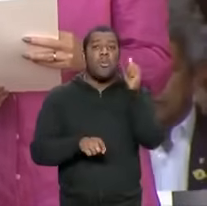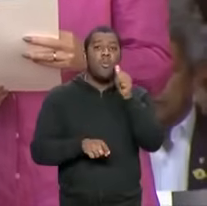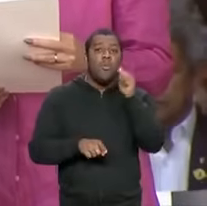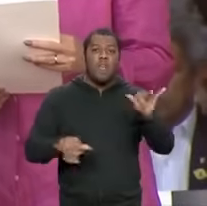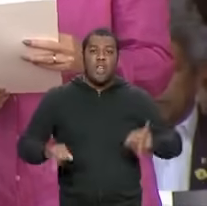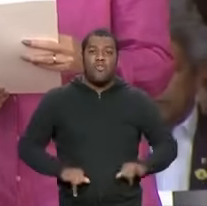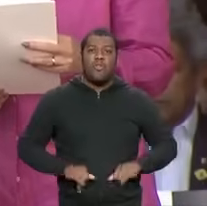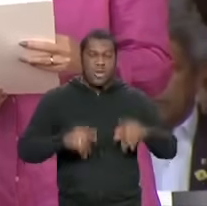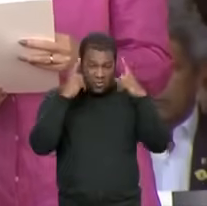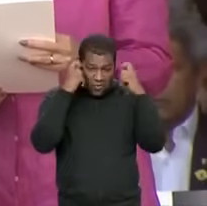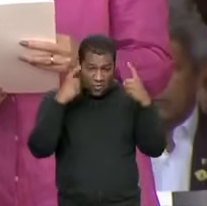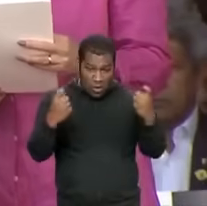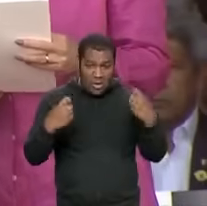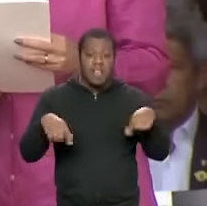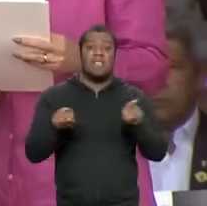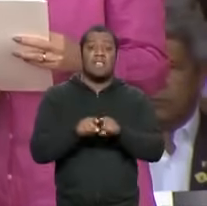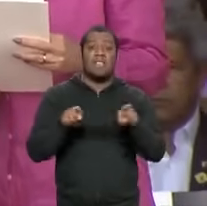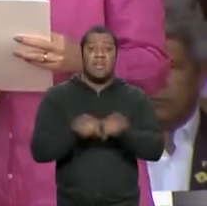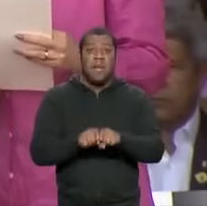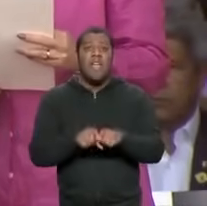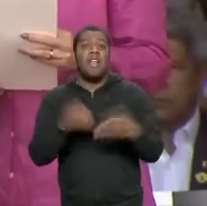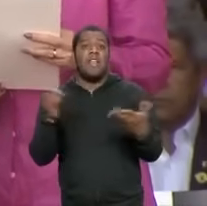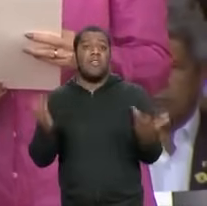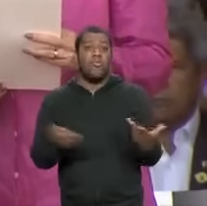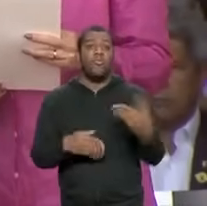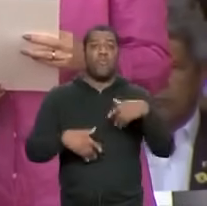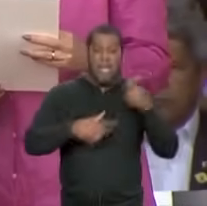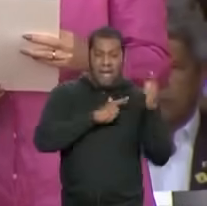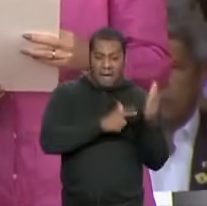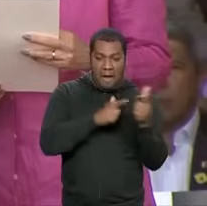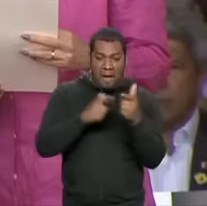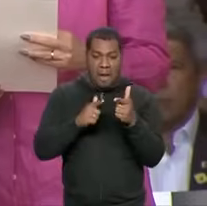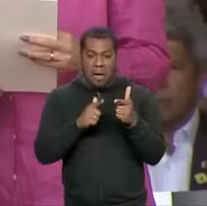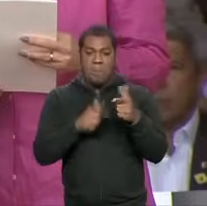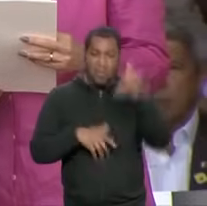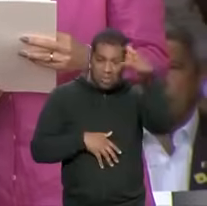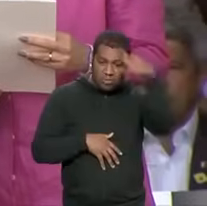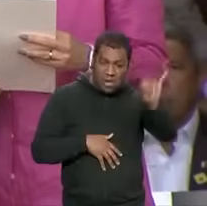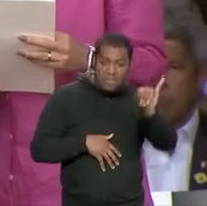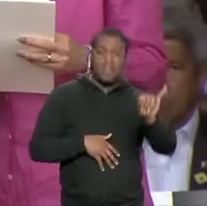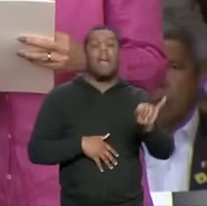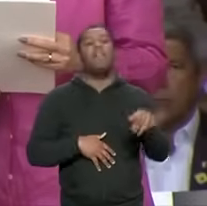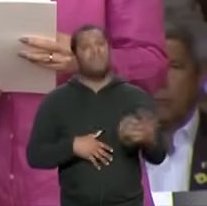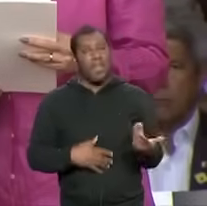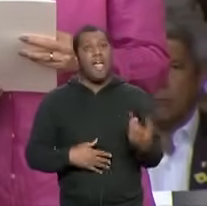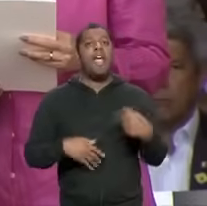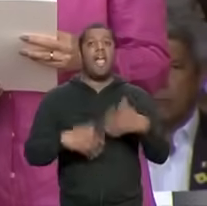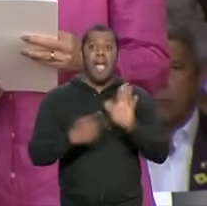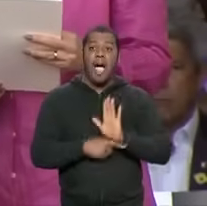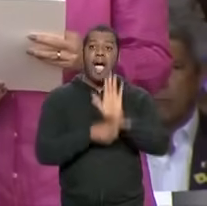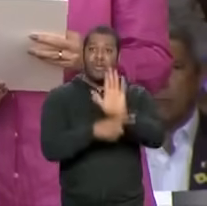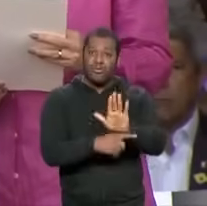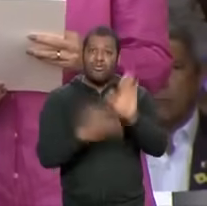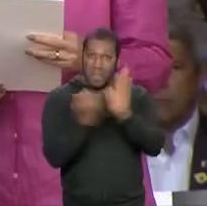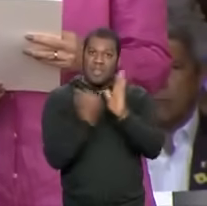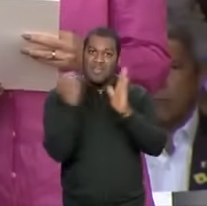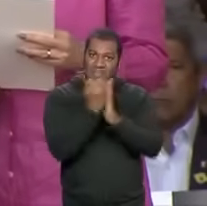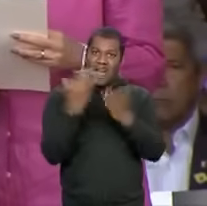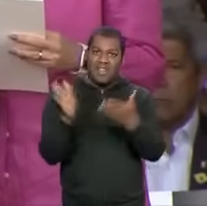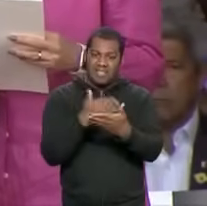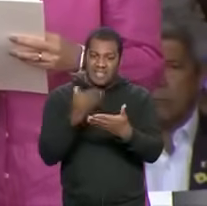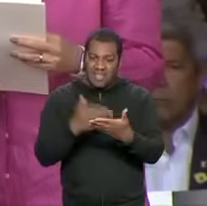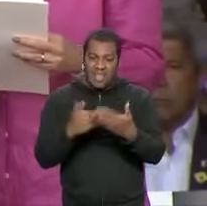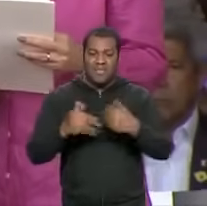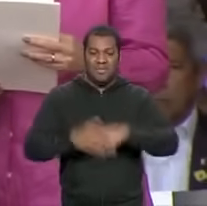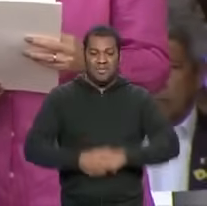as armas e muito mais livros um país construído em conjunto ouvindo os diferentes setores da